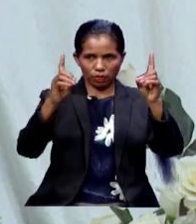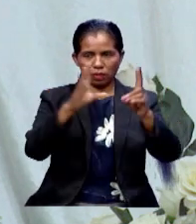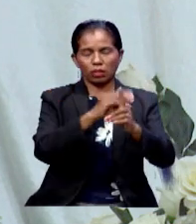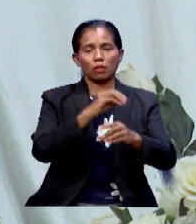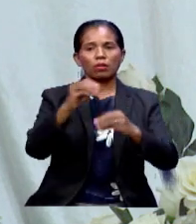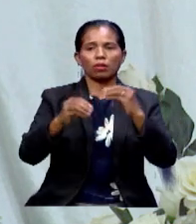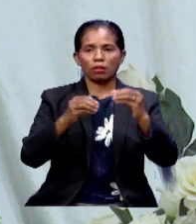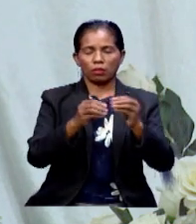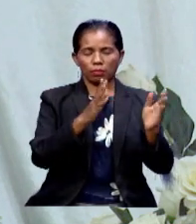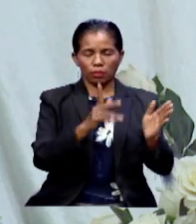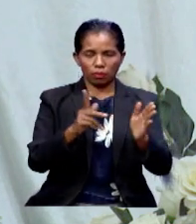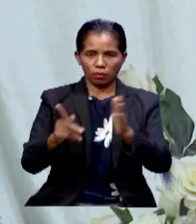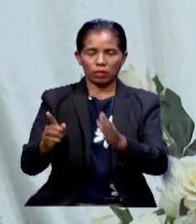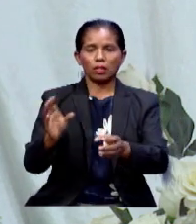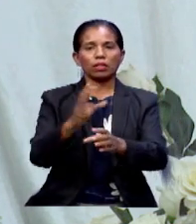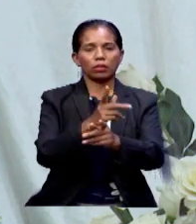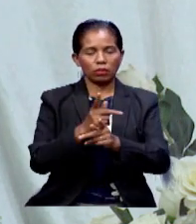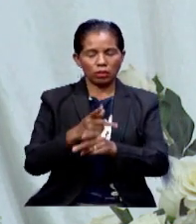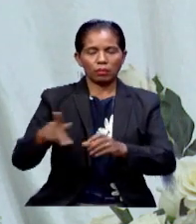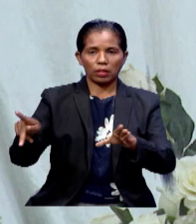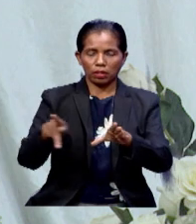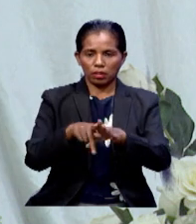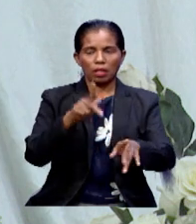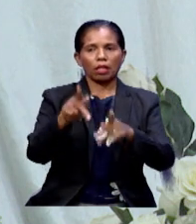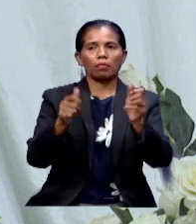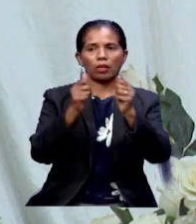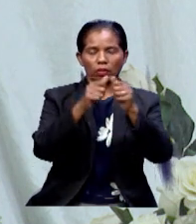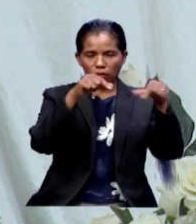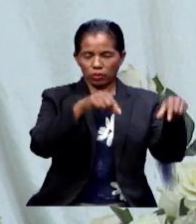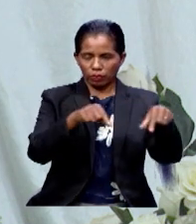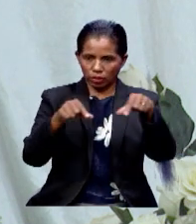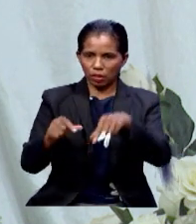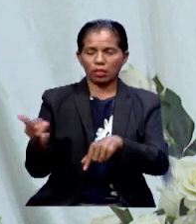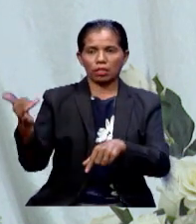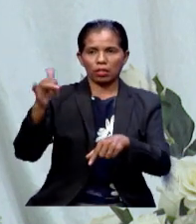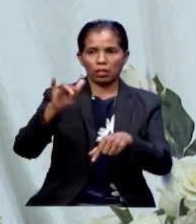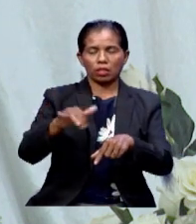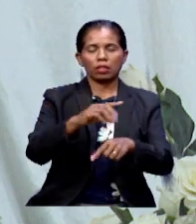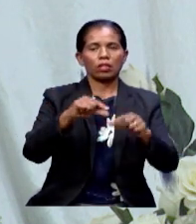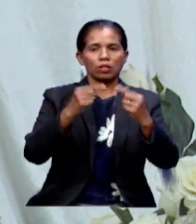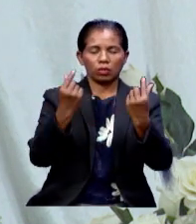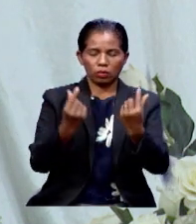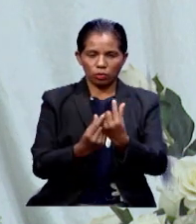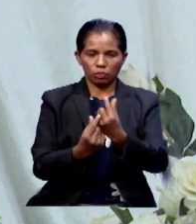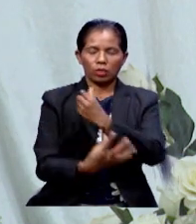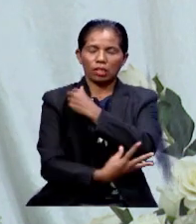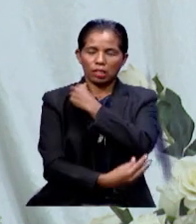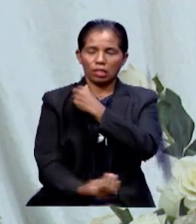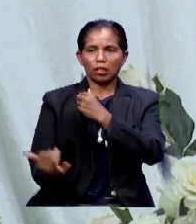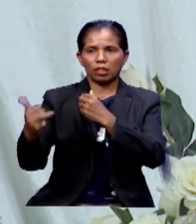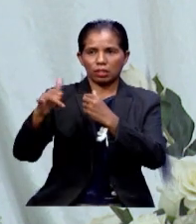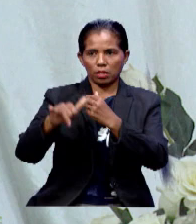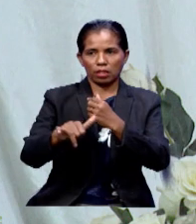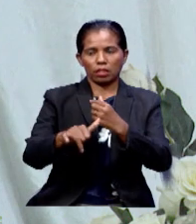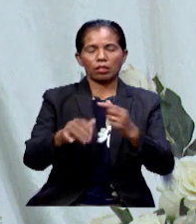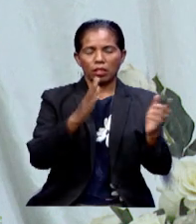catac promove no assegura participação ema o deficiência siranian no grupo marginalizado sira seluk e